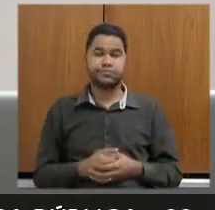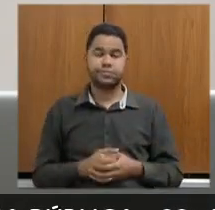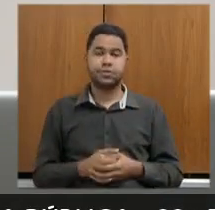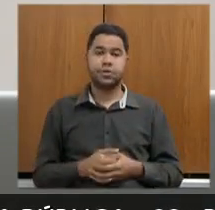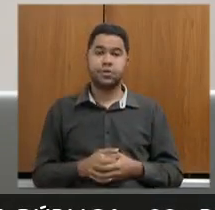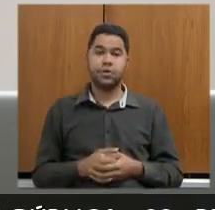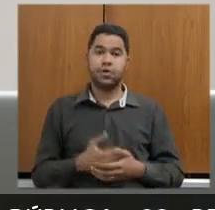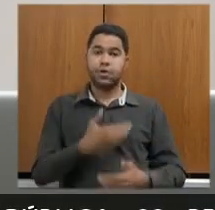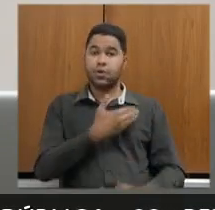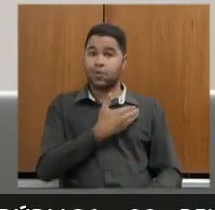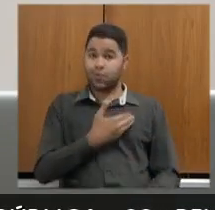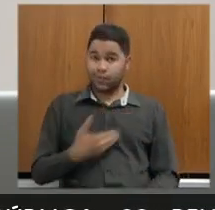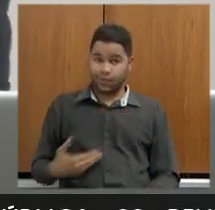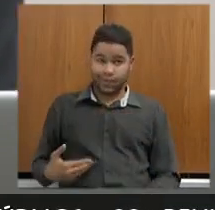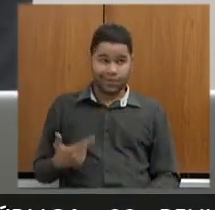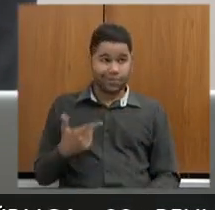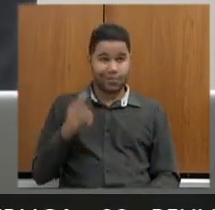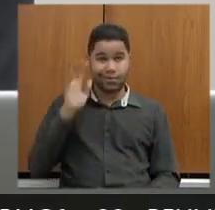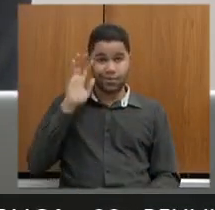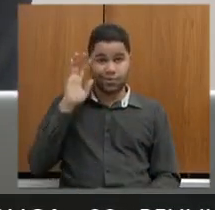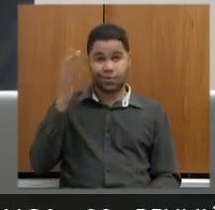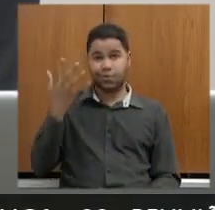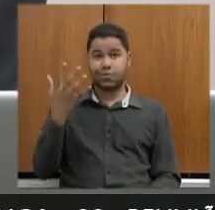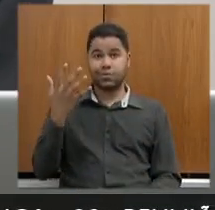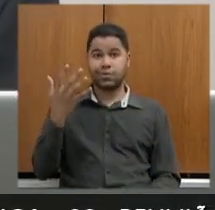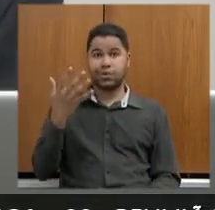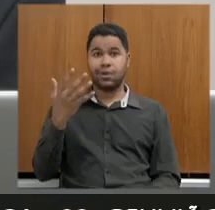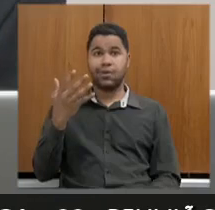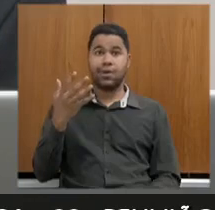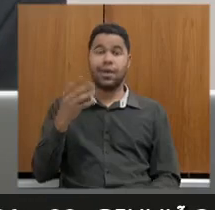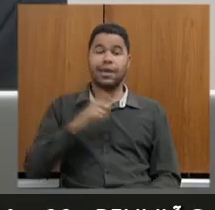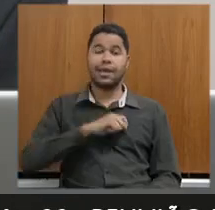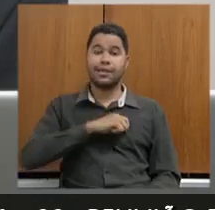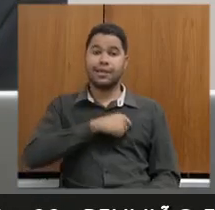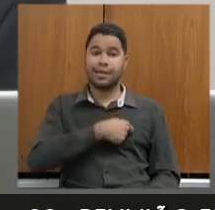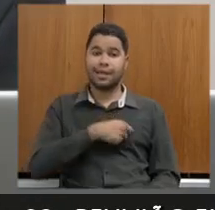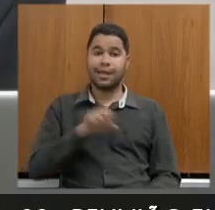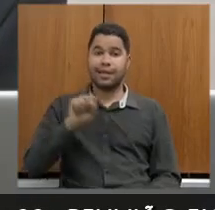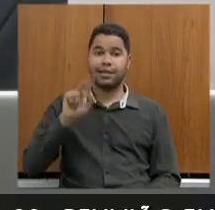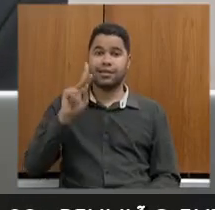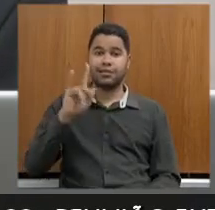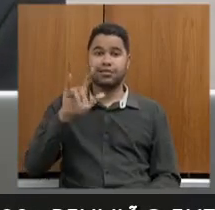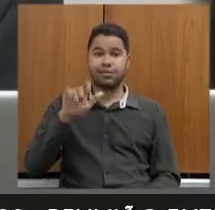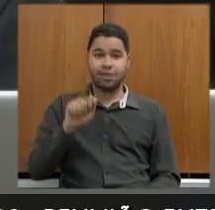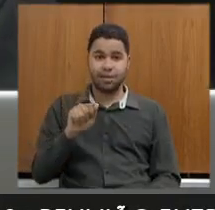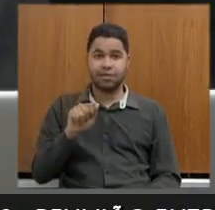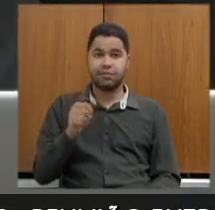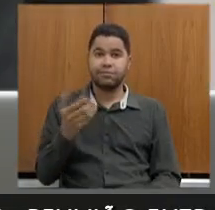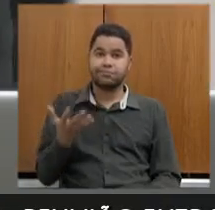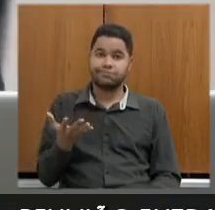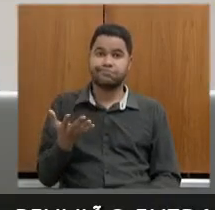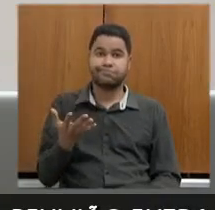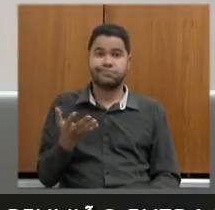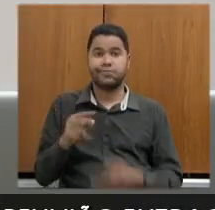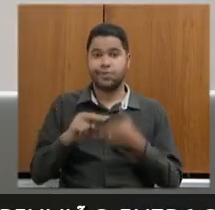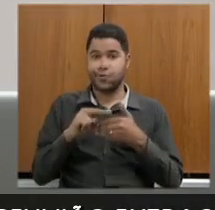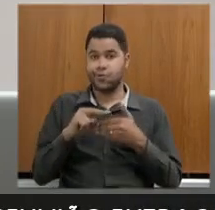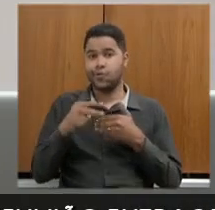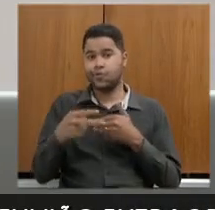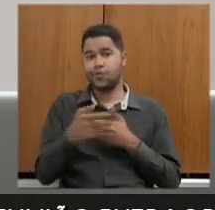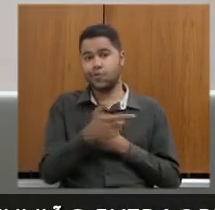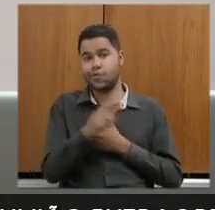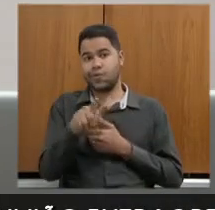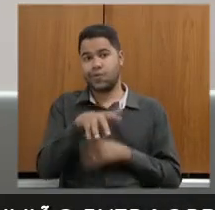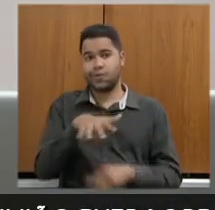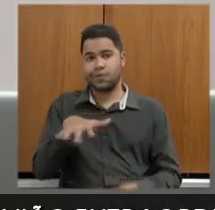o governo não tem uma solução o delegada Sheila para questão do efetivo acaba tendo consequências